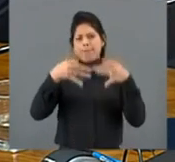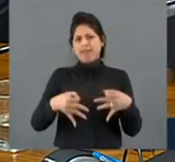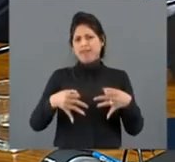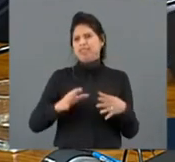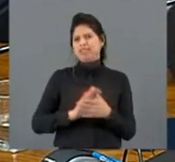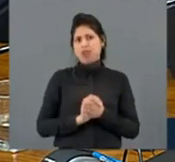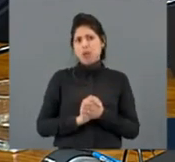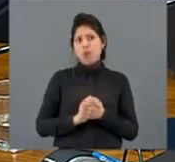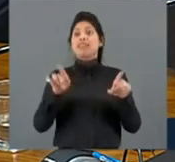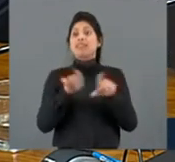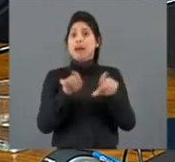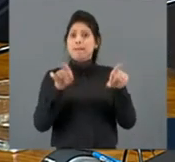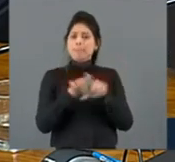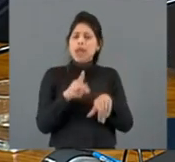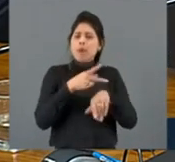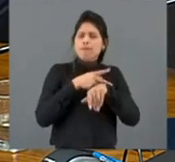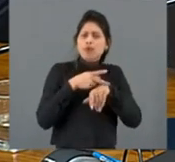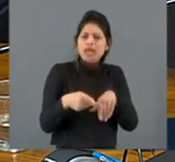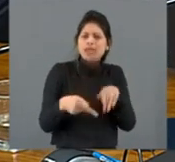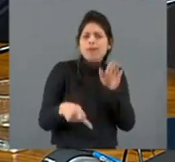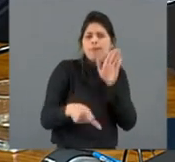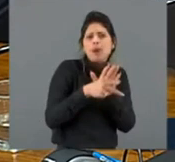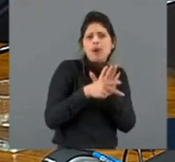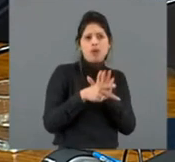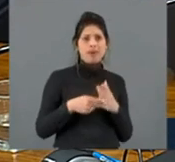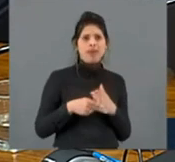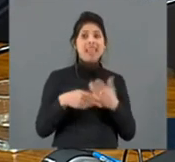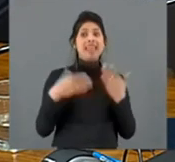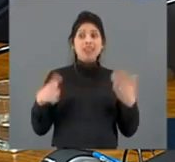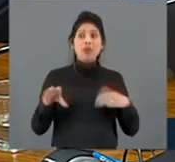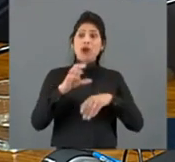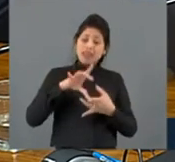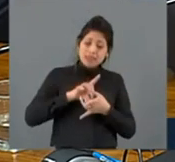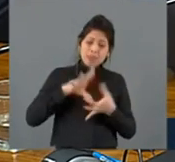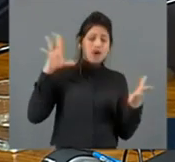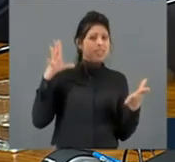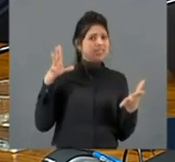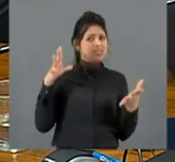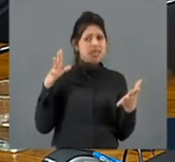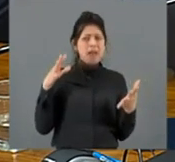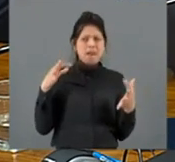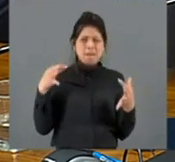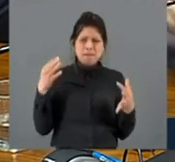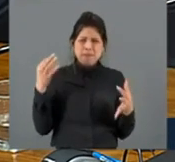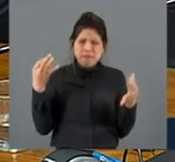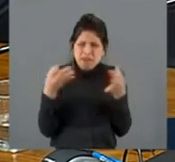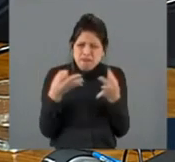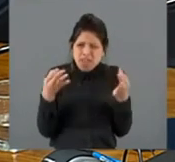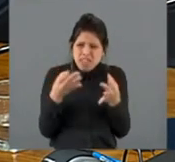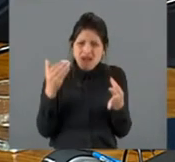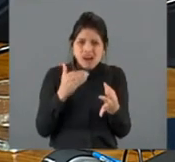e de impureza. A democracia, ela é imperfeita, ela não é pura.